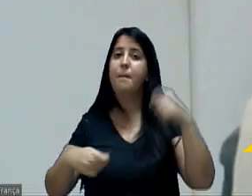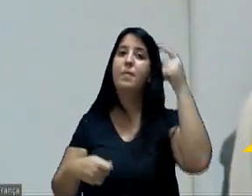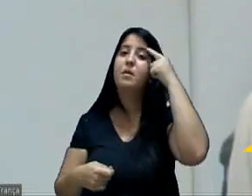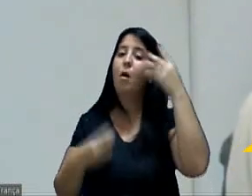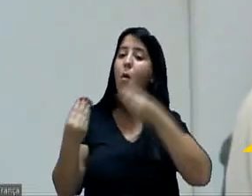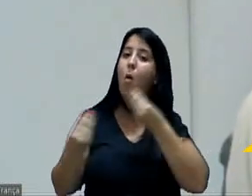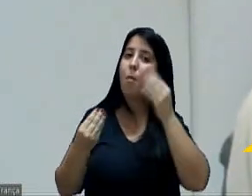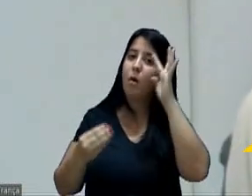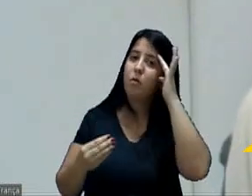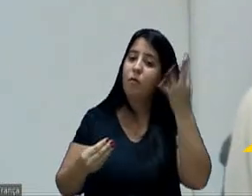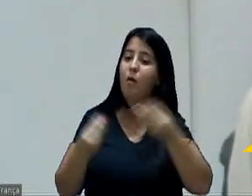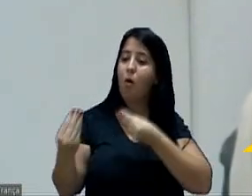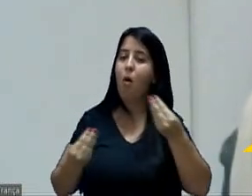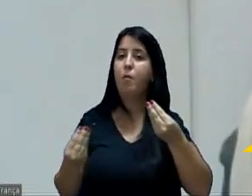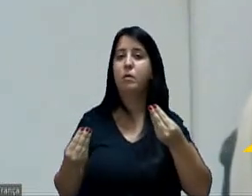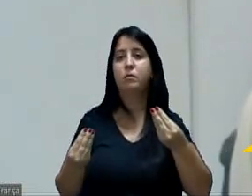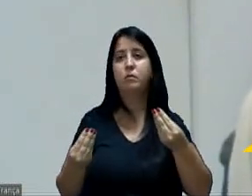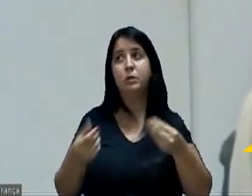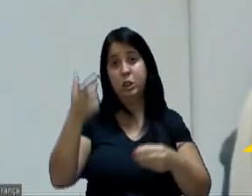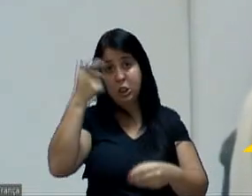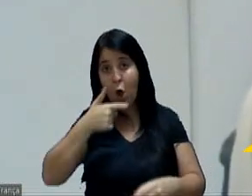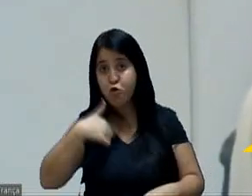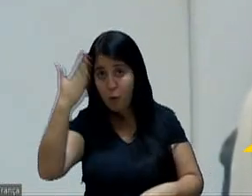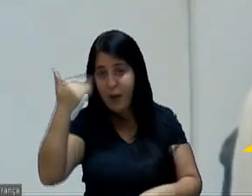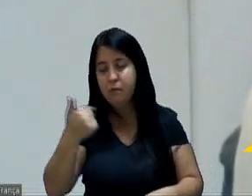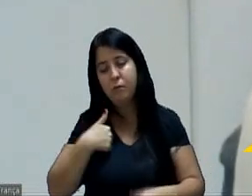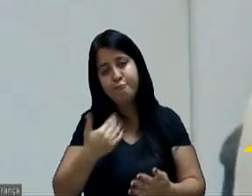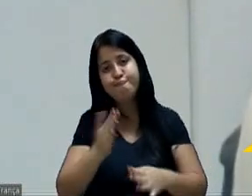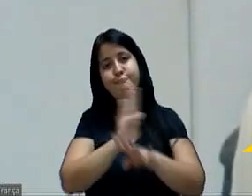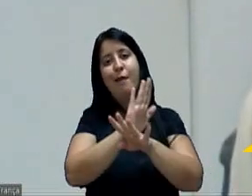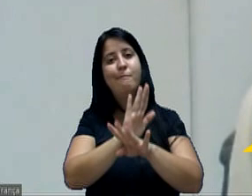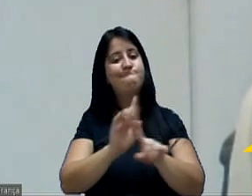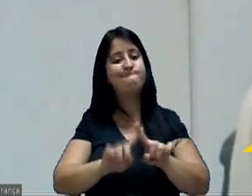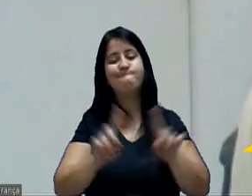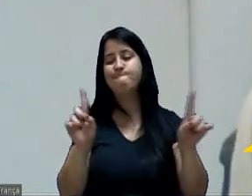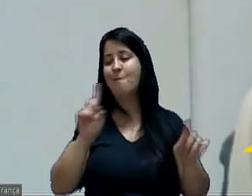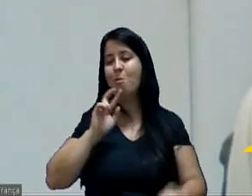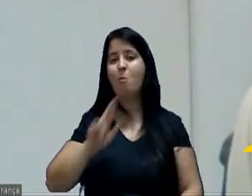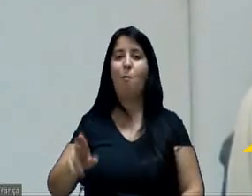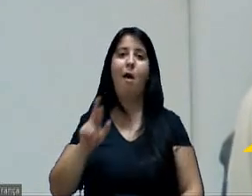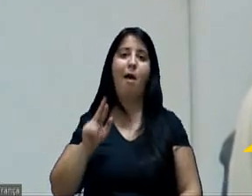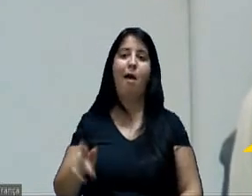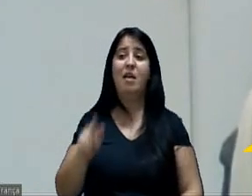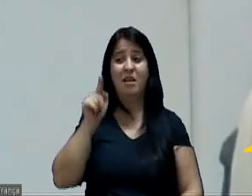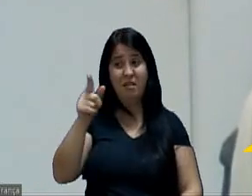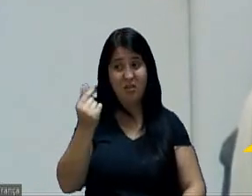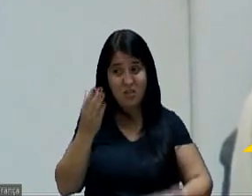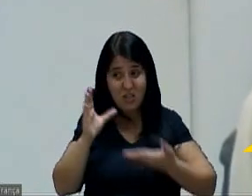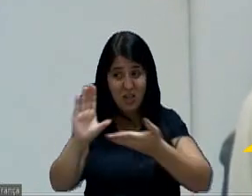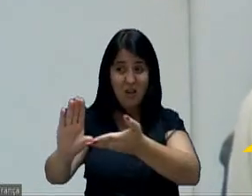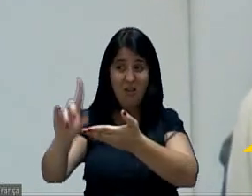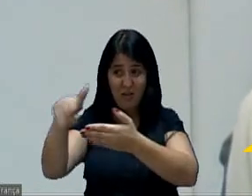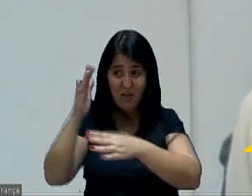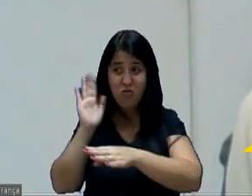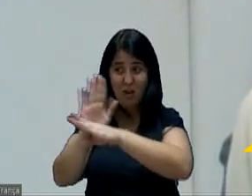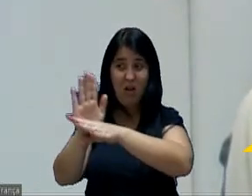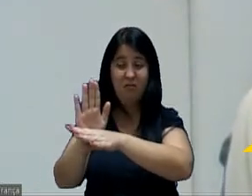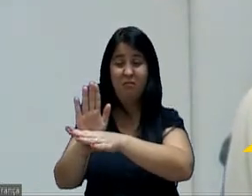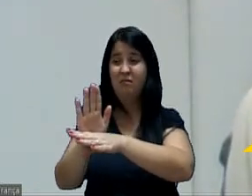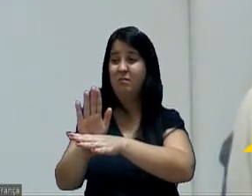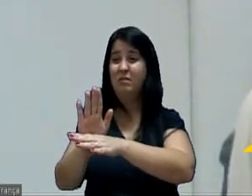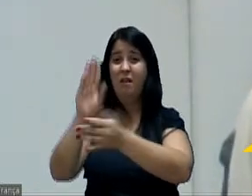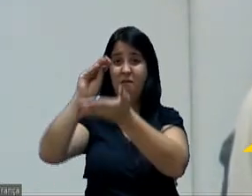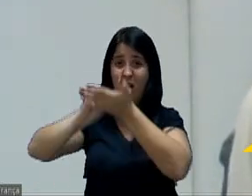Mas se eu soubesse, eu até ajudava a dizer. Entendeu? Mas não é esse recurso que vai resolver o problema da falta de